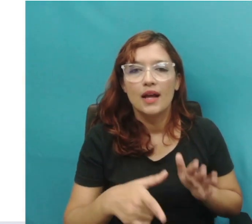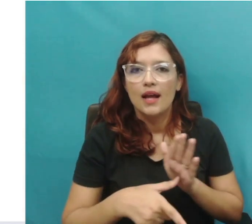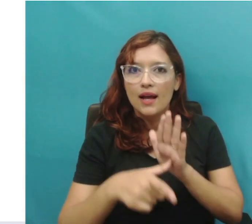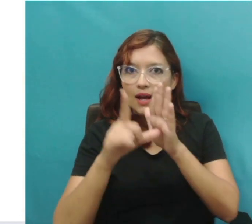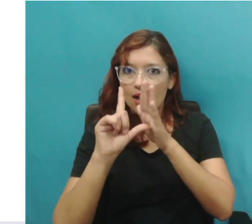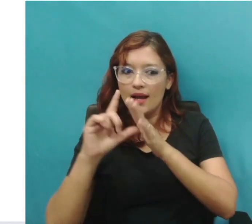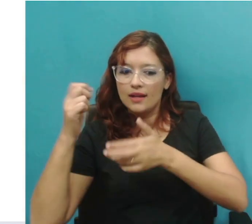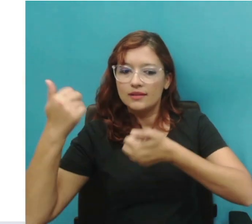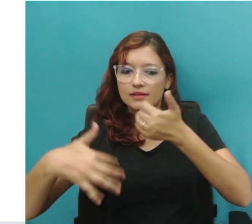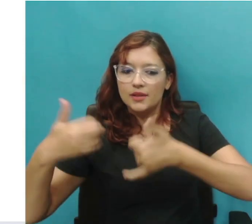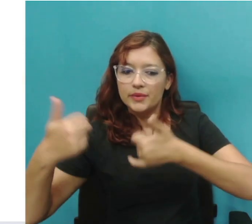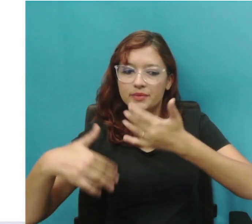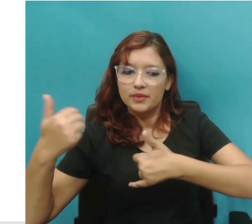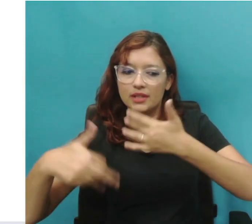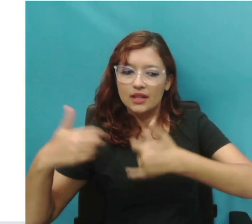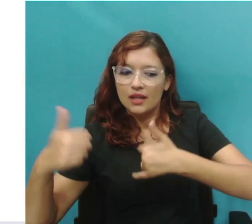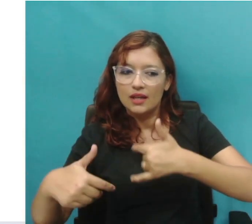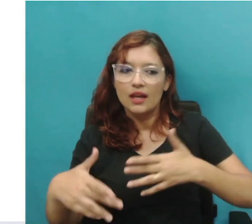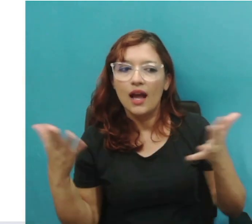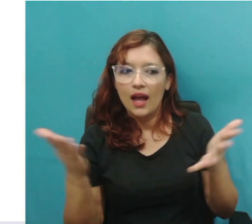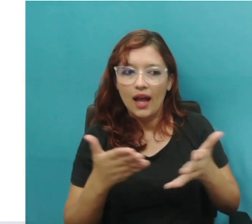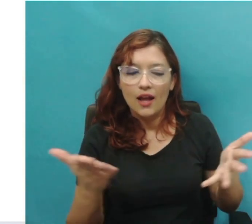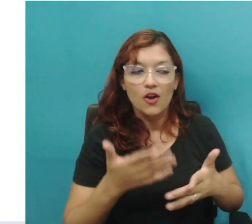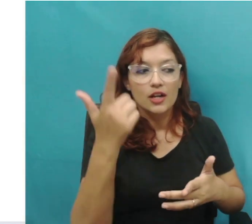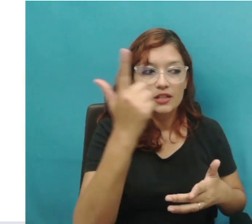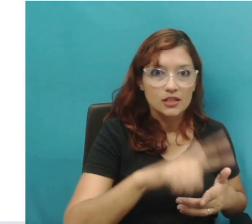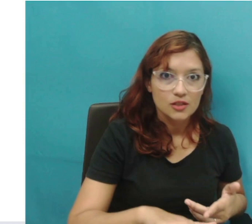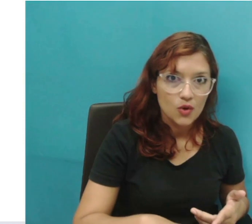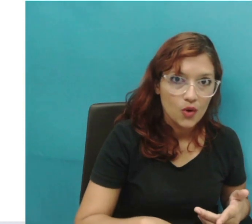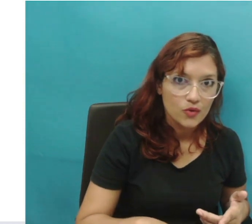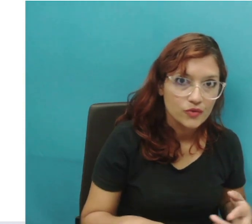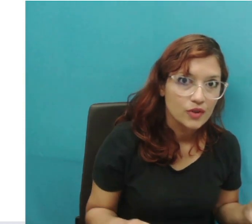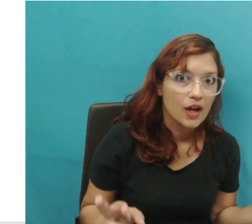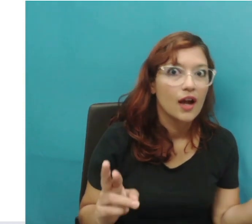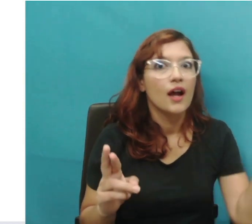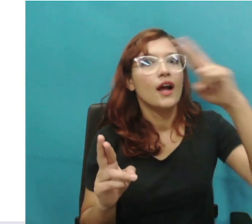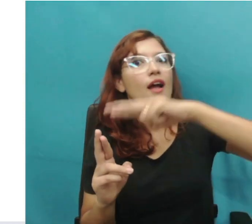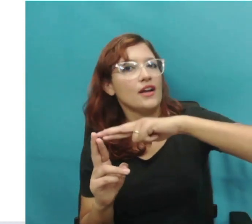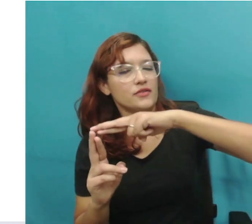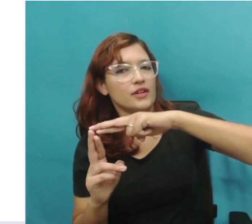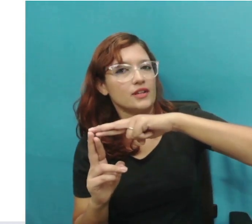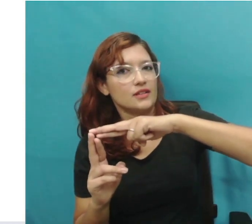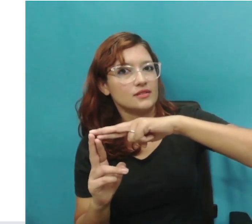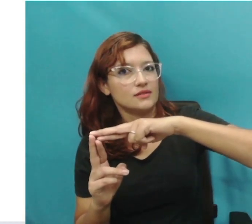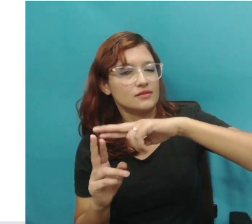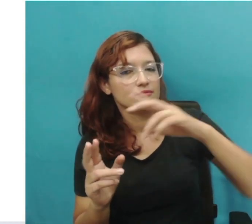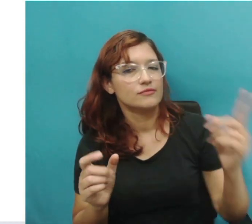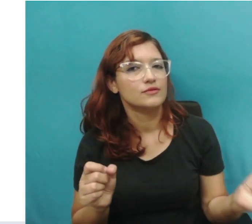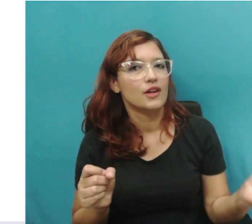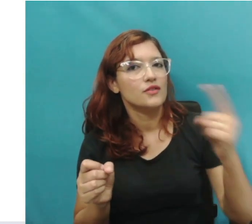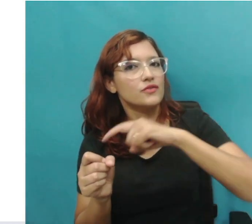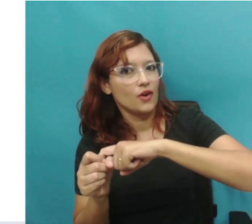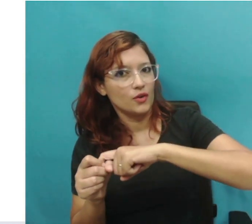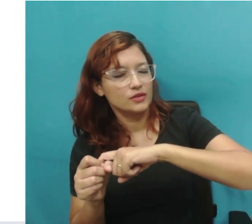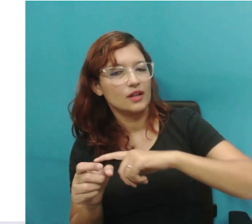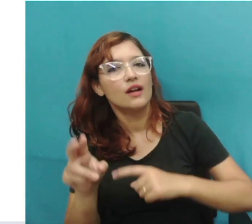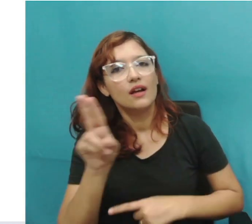Ou, por exemplo, eu já tinha me referido àquilo e agora eu vou retomar.